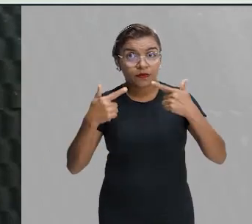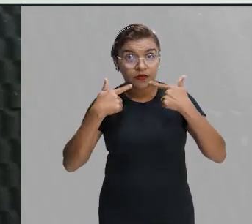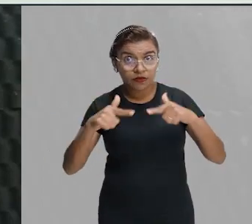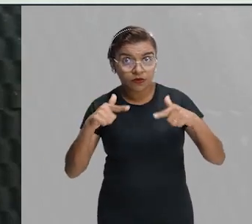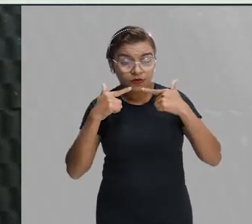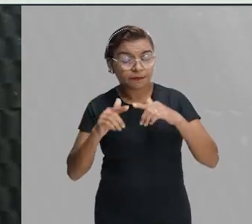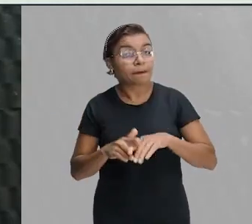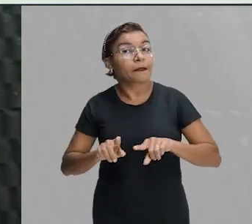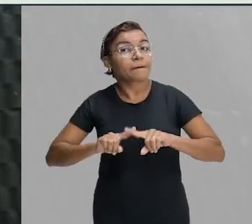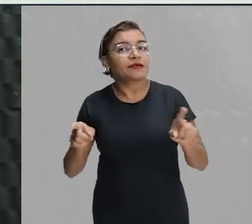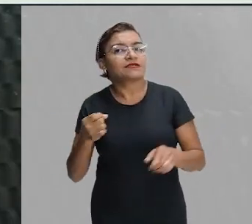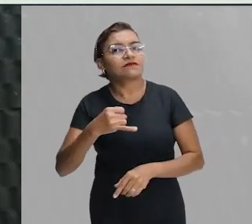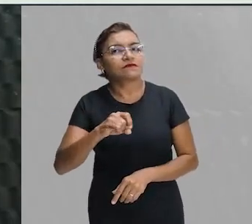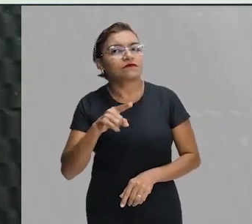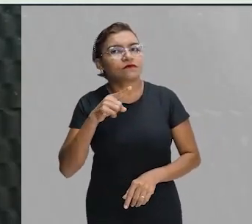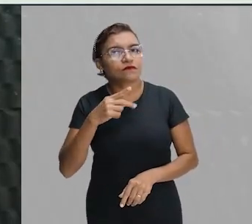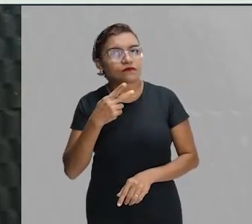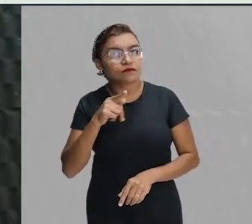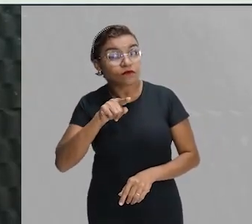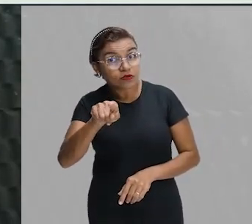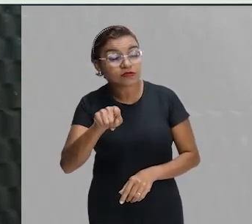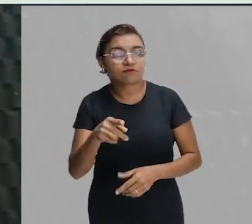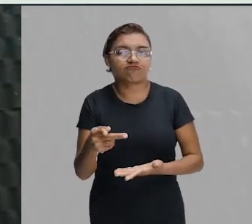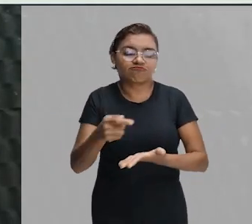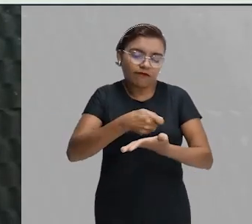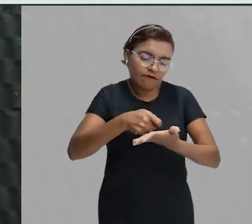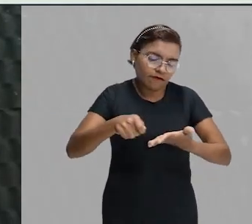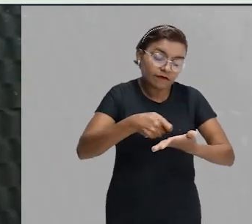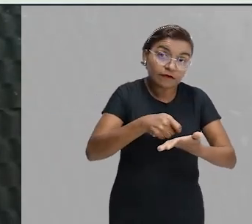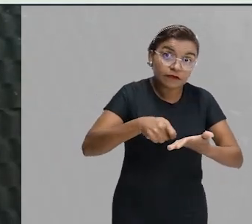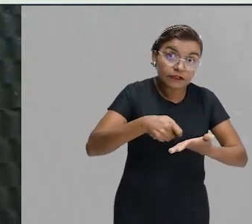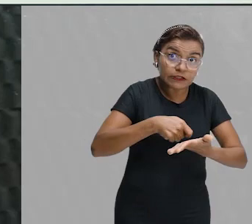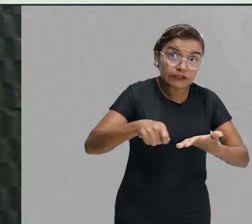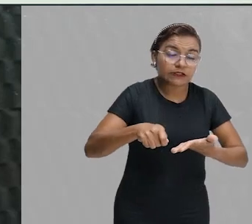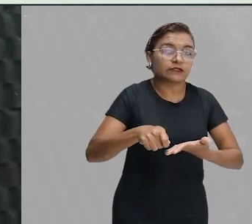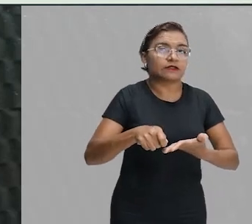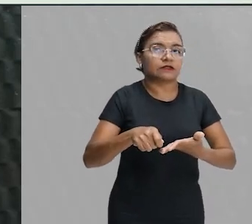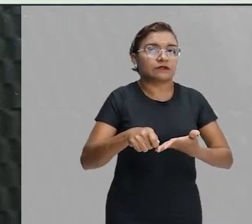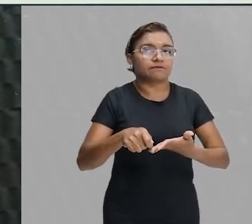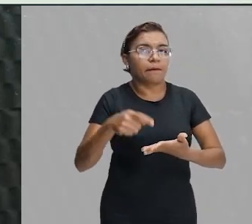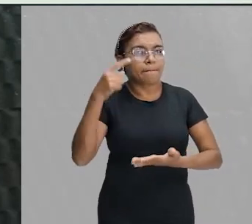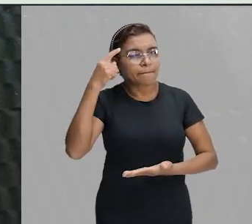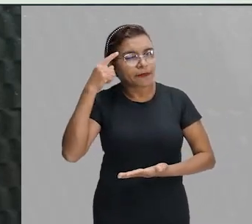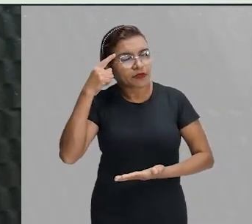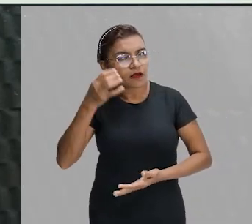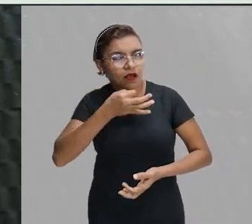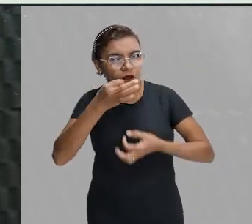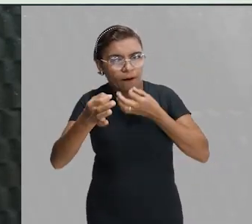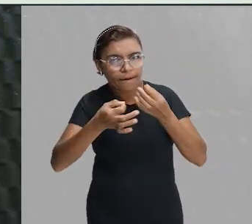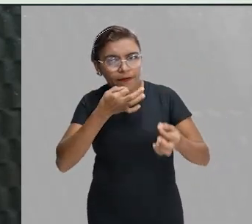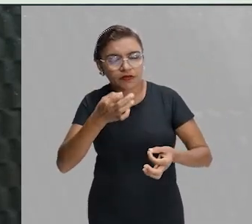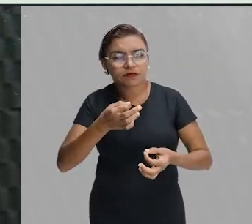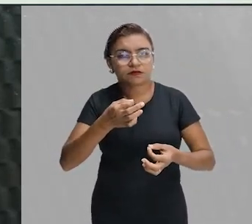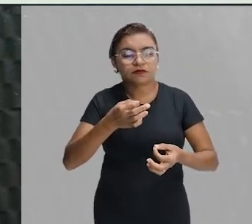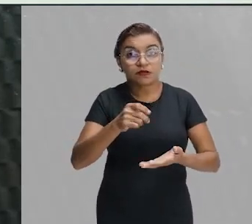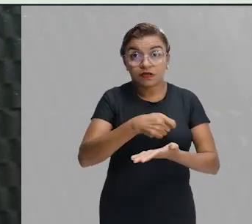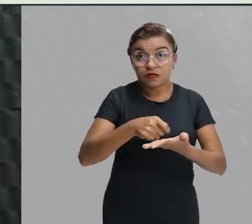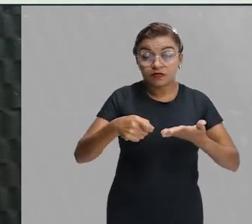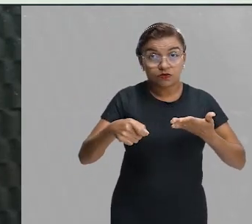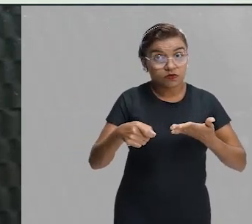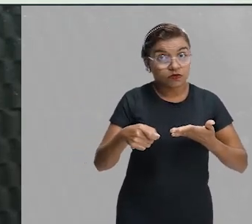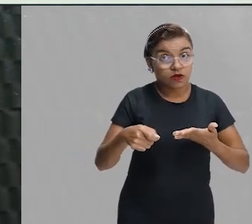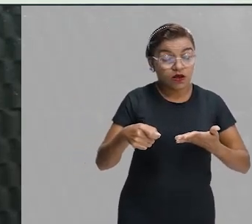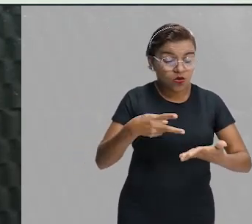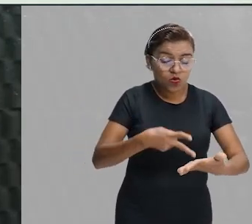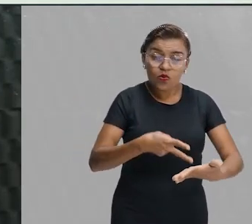veja só, se você vai falar, se você vai escrever, se você vai argumentar através da fala da escrita e não observar